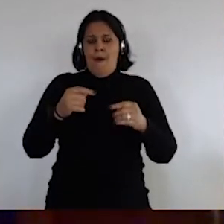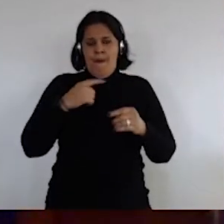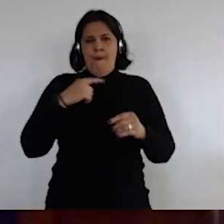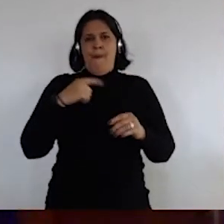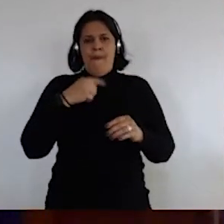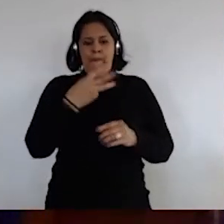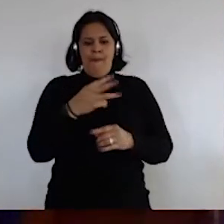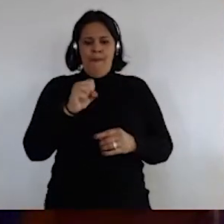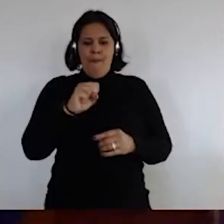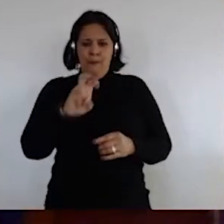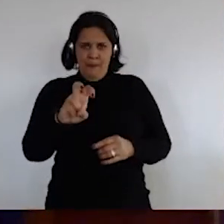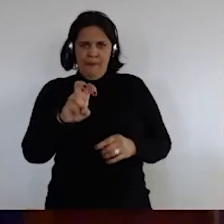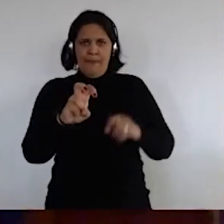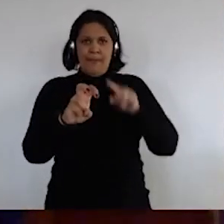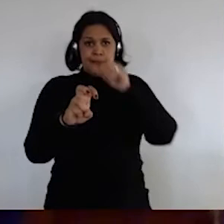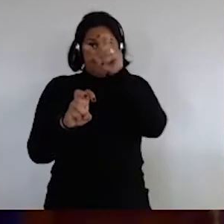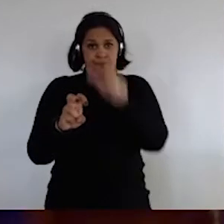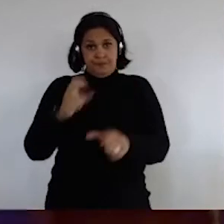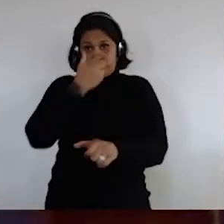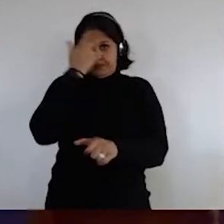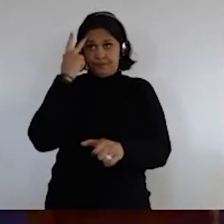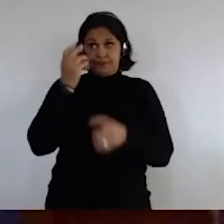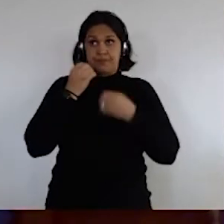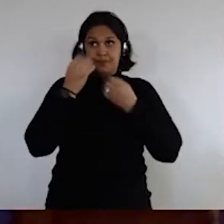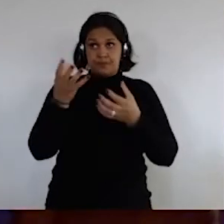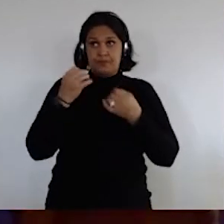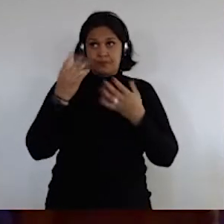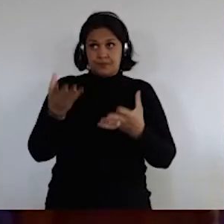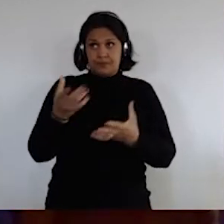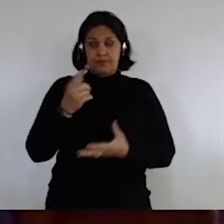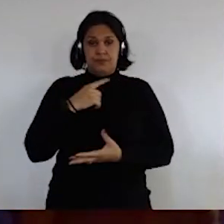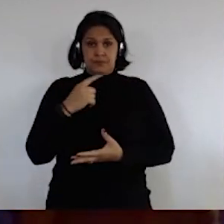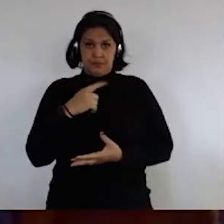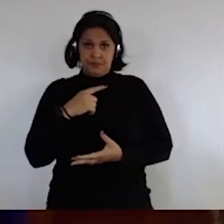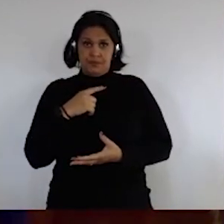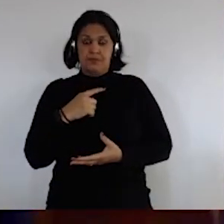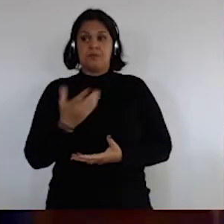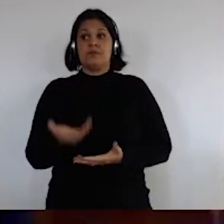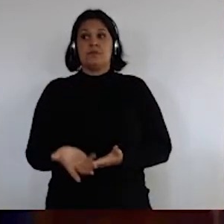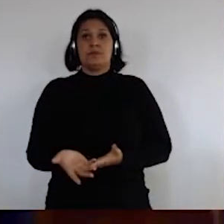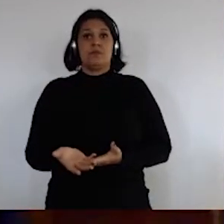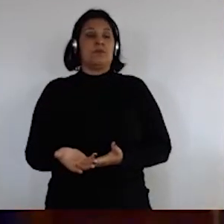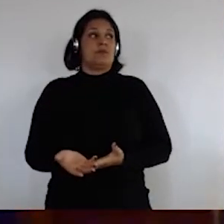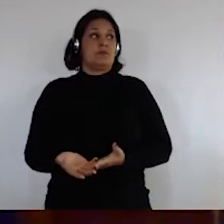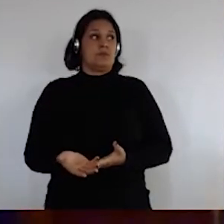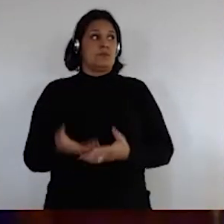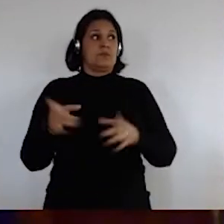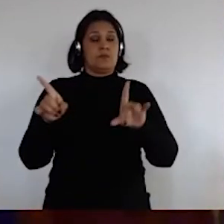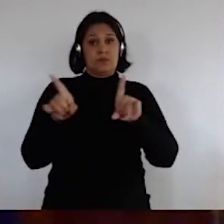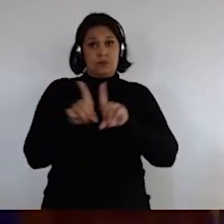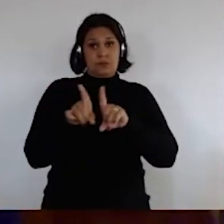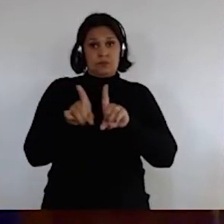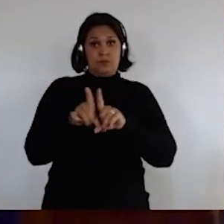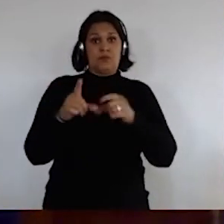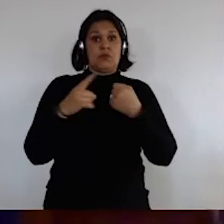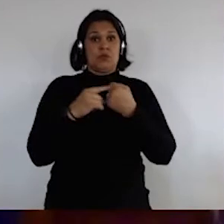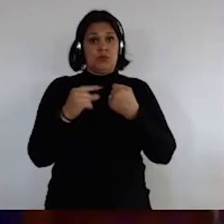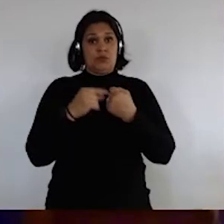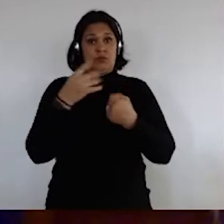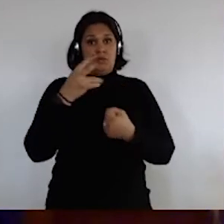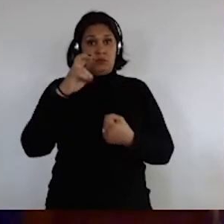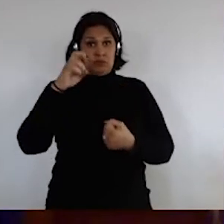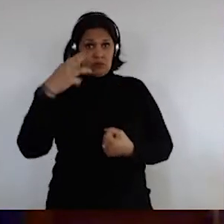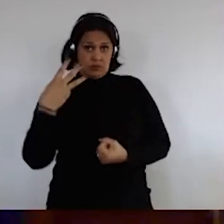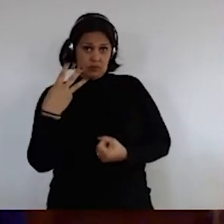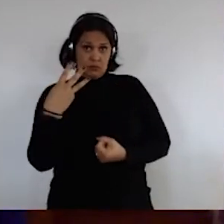385 o depoimento pessoal, a possibilidade numa comarca distinta, e no artigo